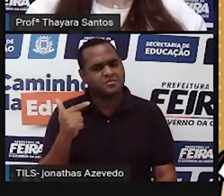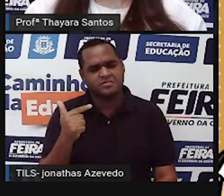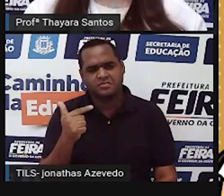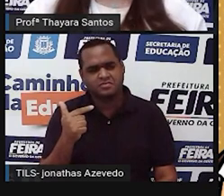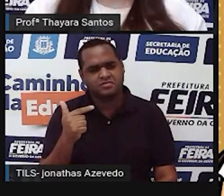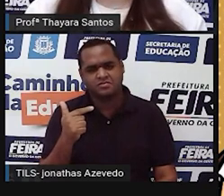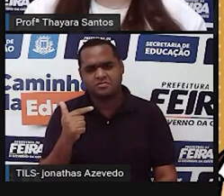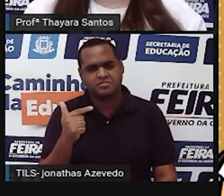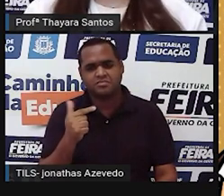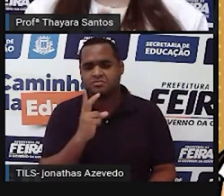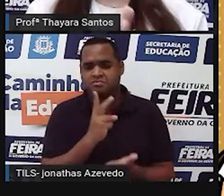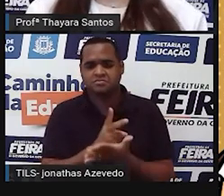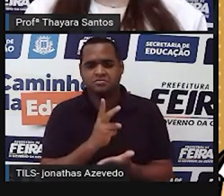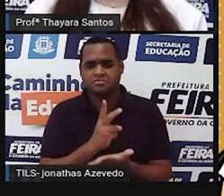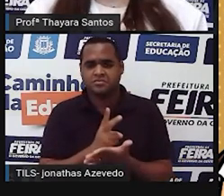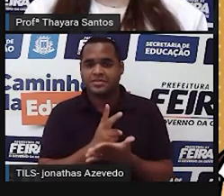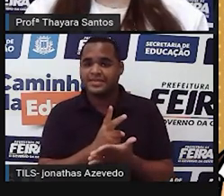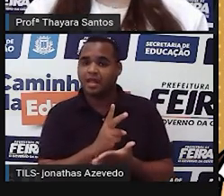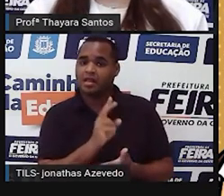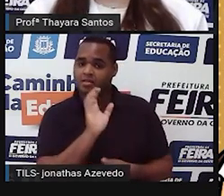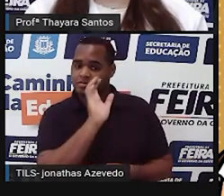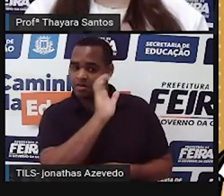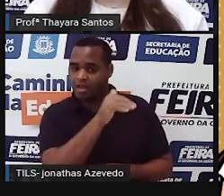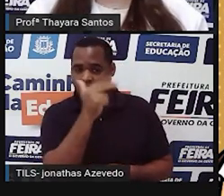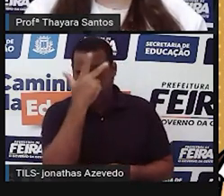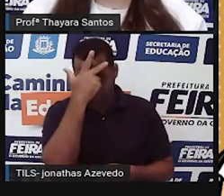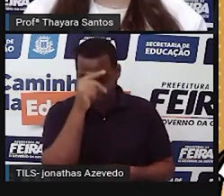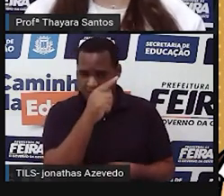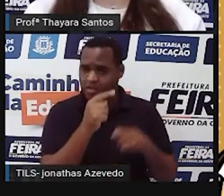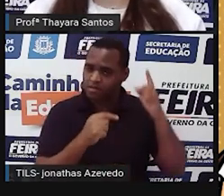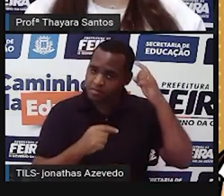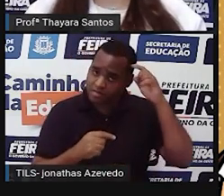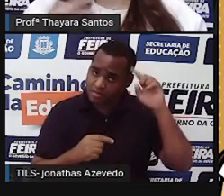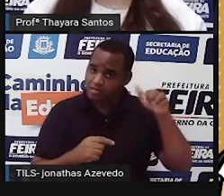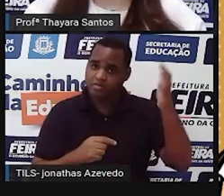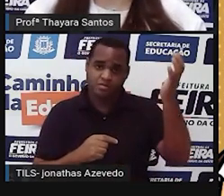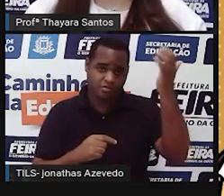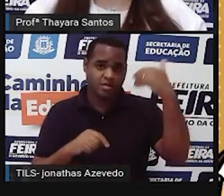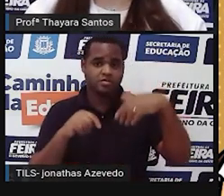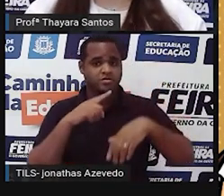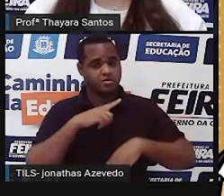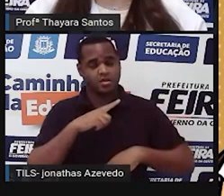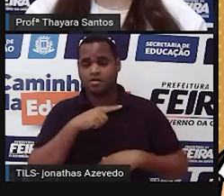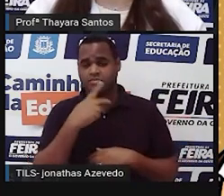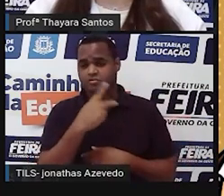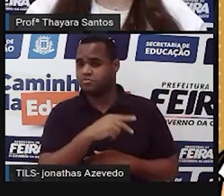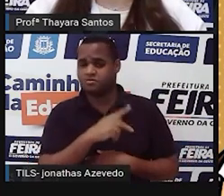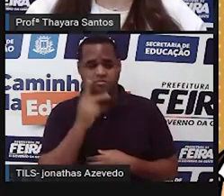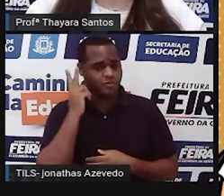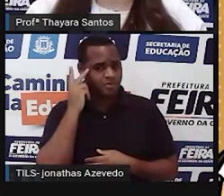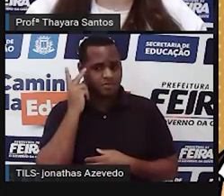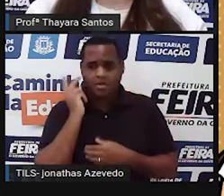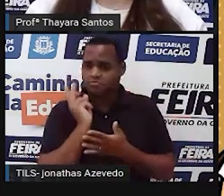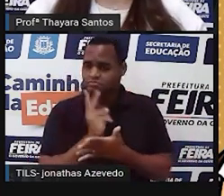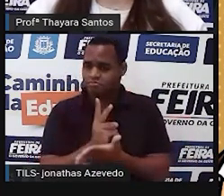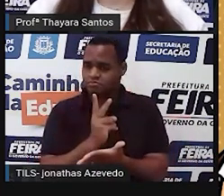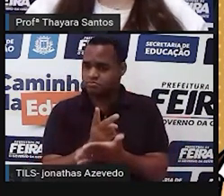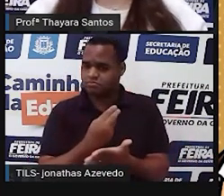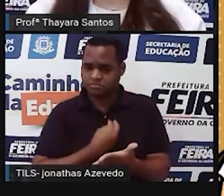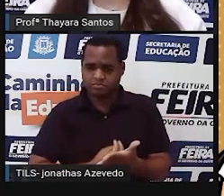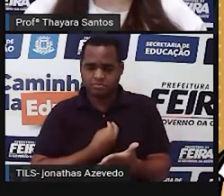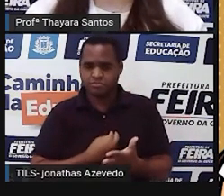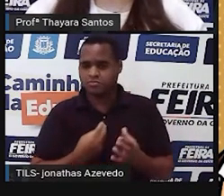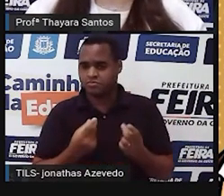mudou? Não. A característica que está no DNA continua. Ela vai ter aquela característica pelo resto da vida dela. Mas